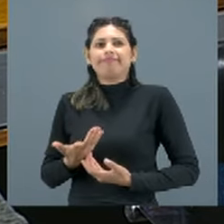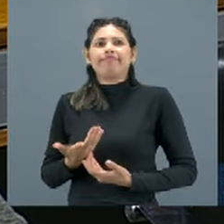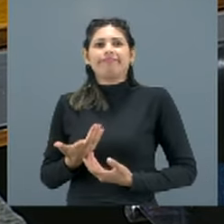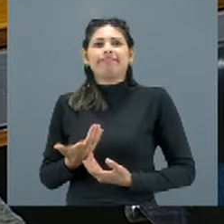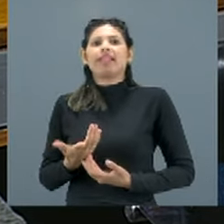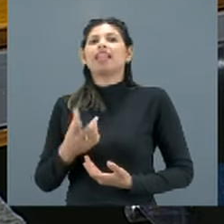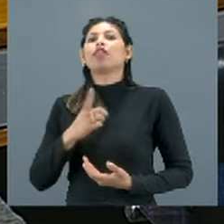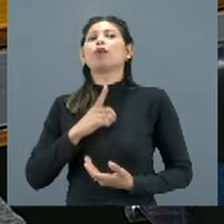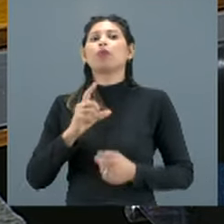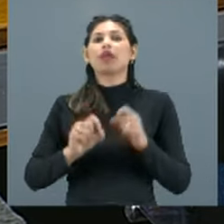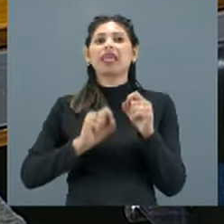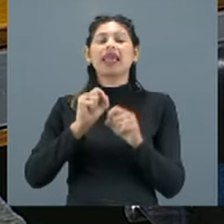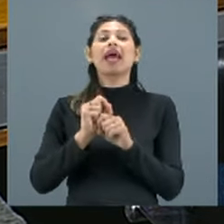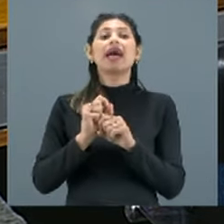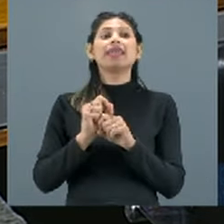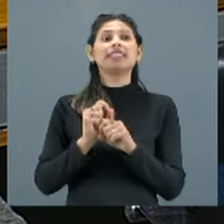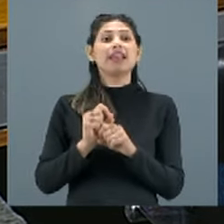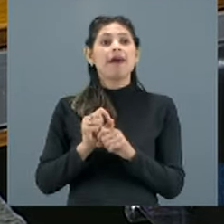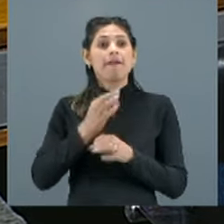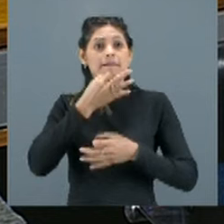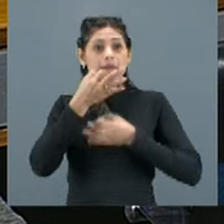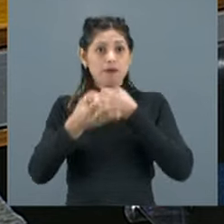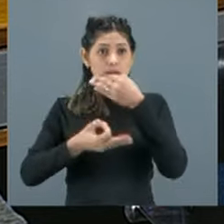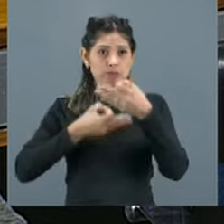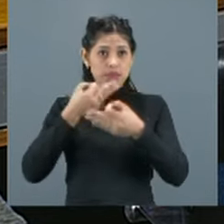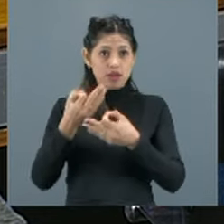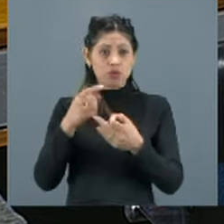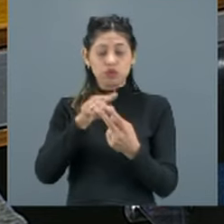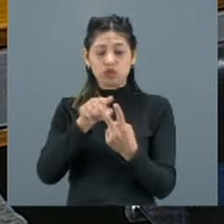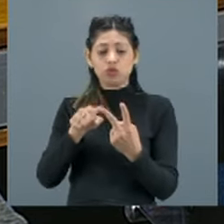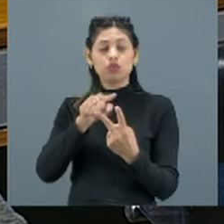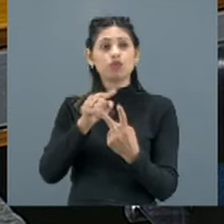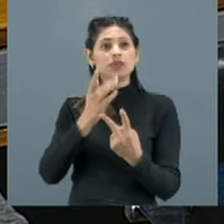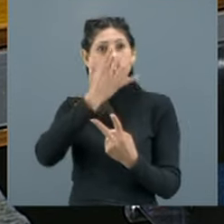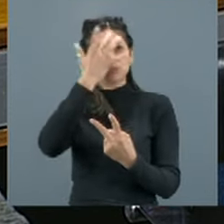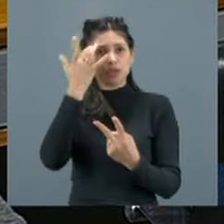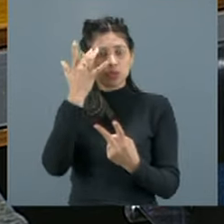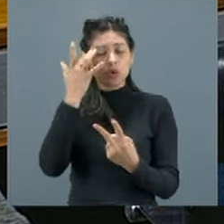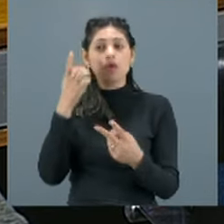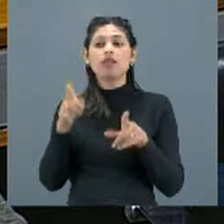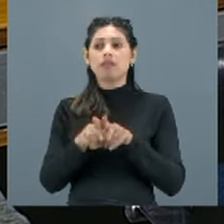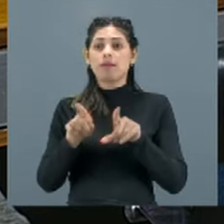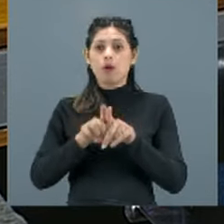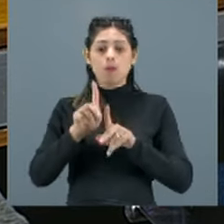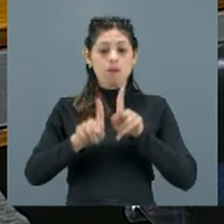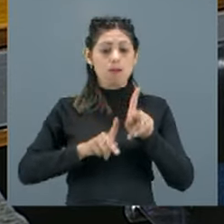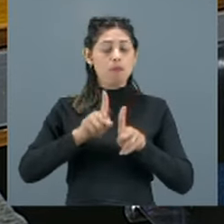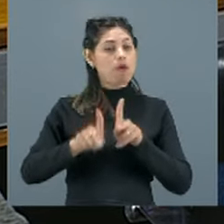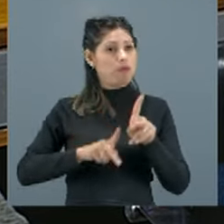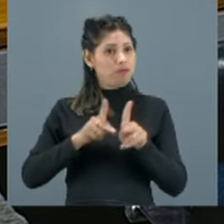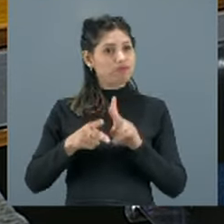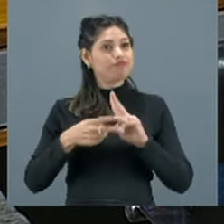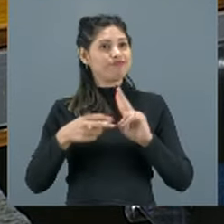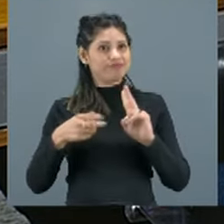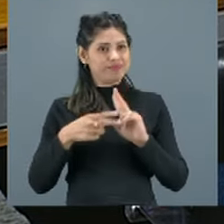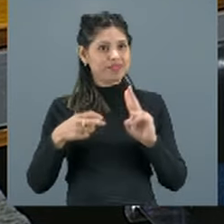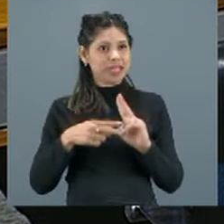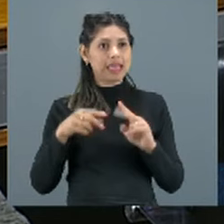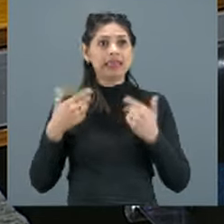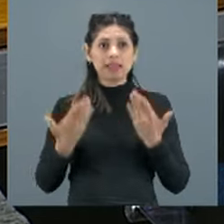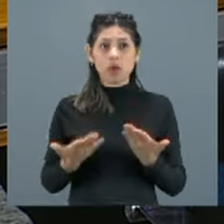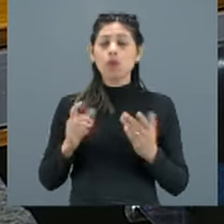trazendo essa mensagem não só de duas pessoas, mas de um povo indígena, como foi dito. Então, essa